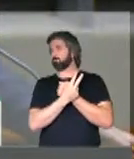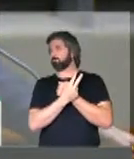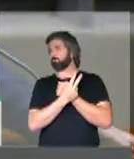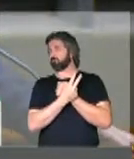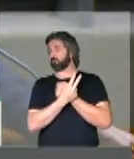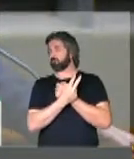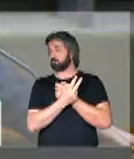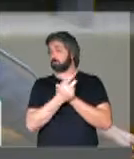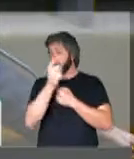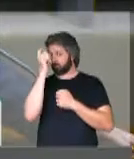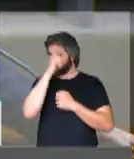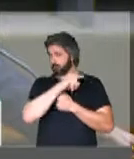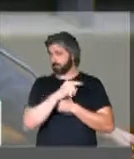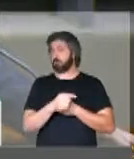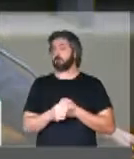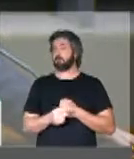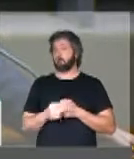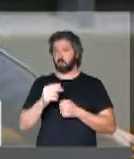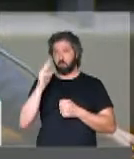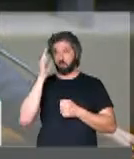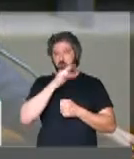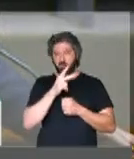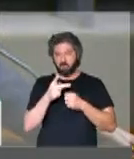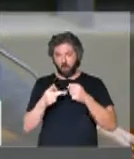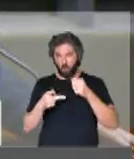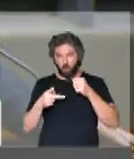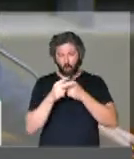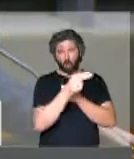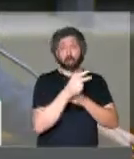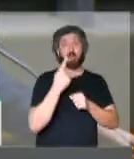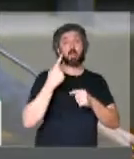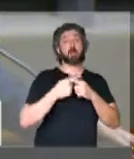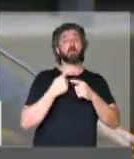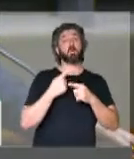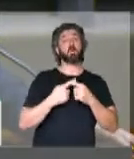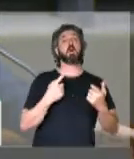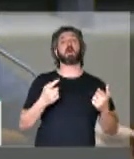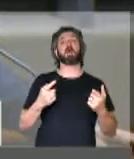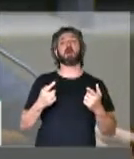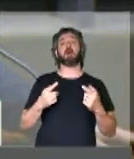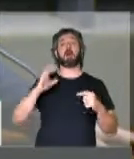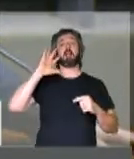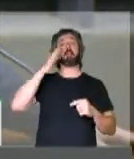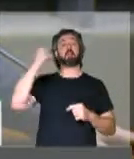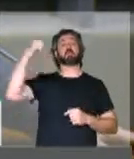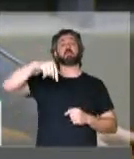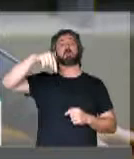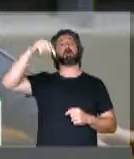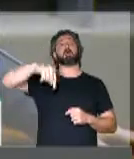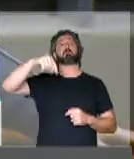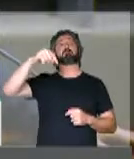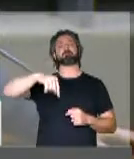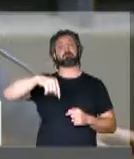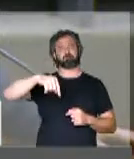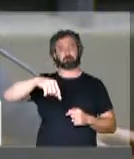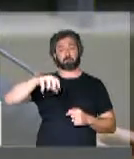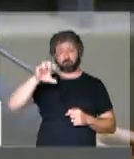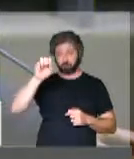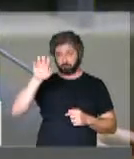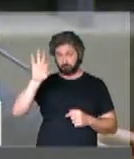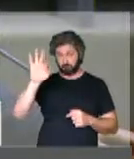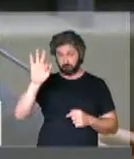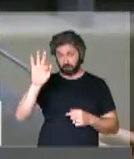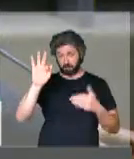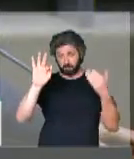é difícil cortar o mal pela raiz, porque essa decisão precisa passar por essa casa. O Supremo